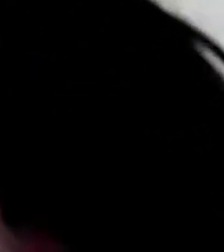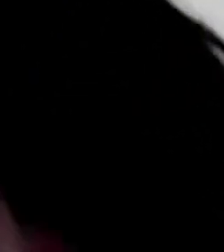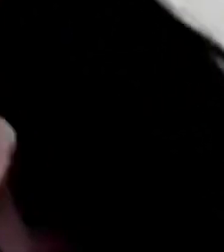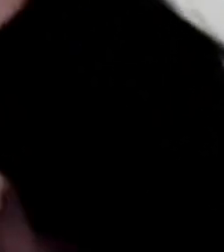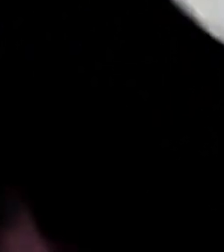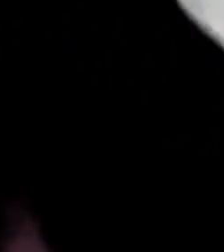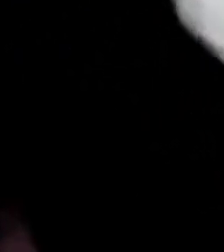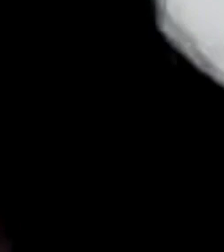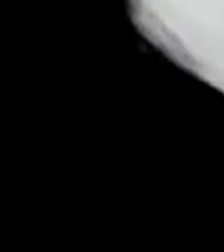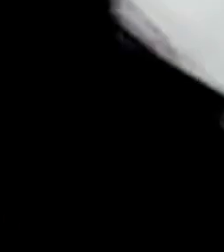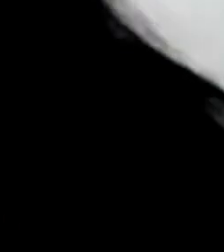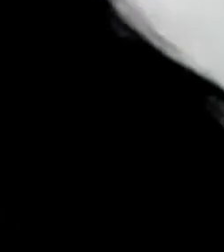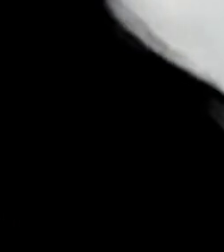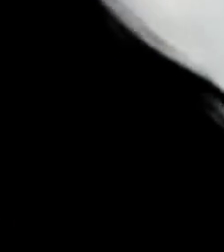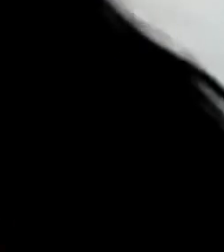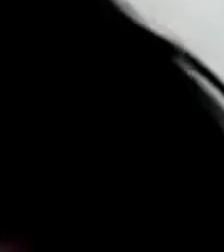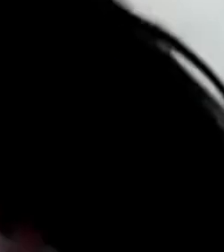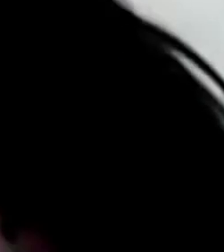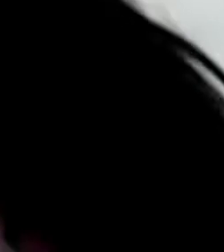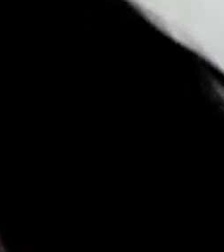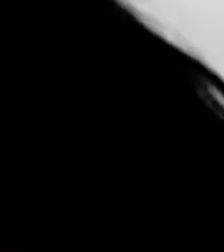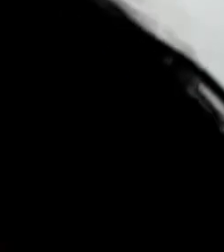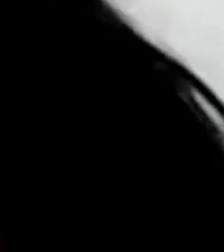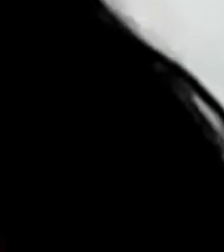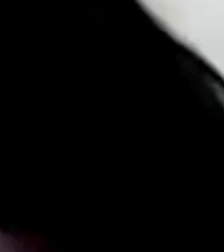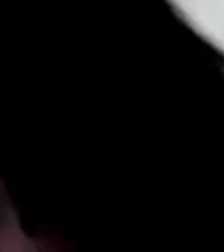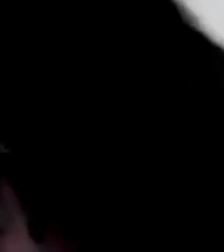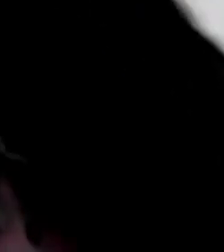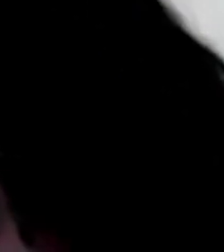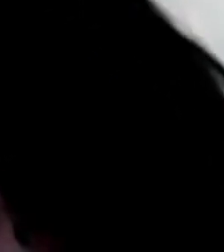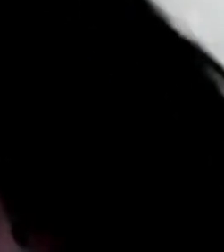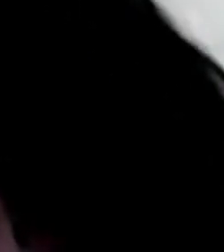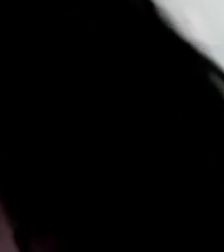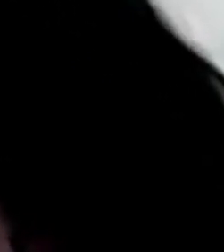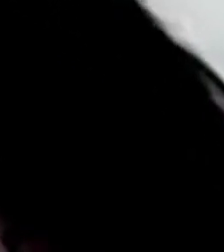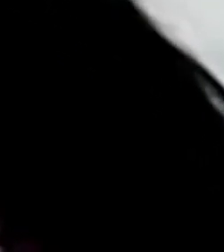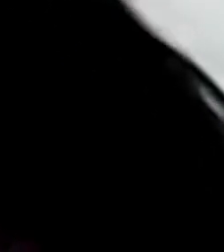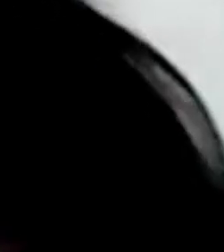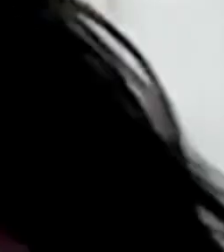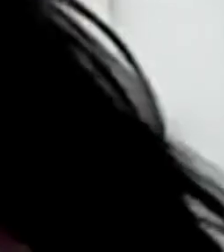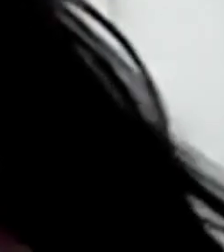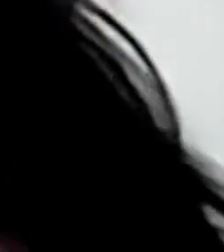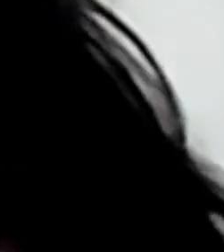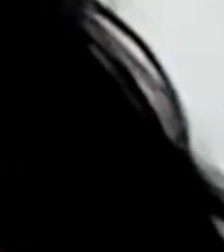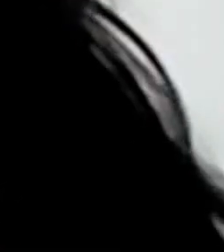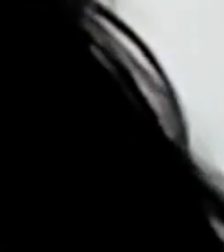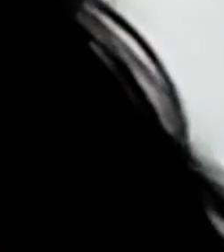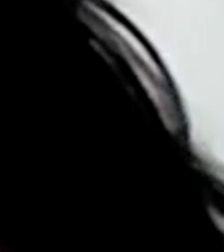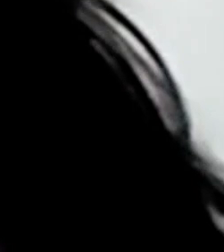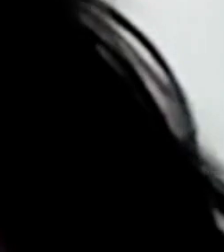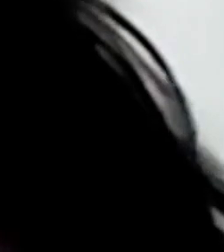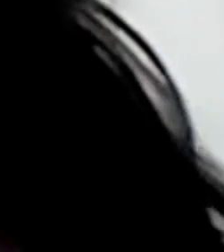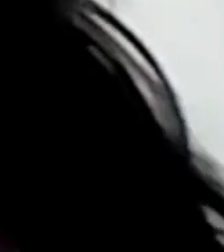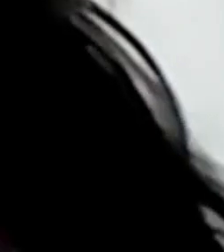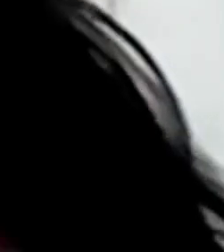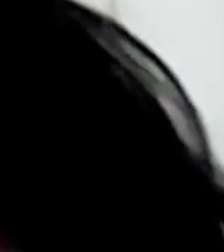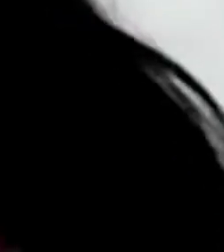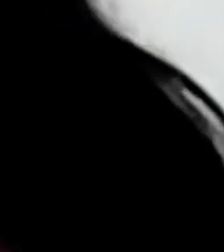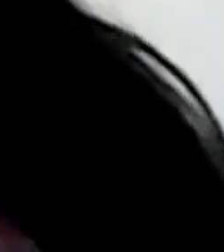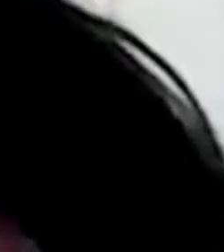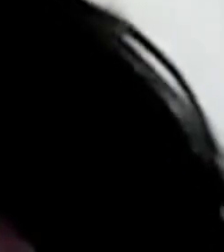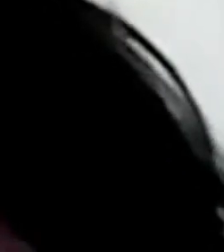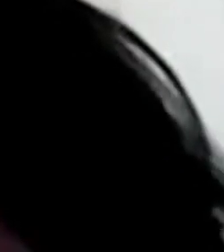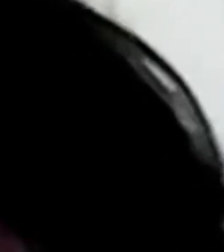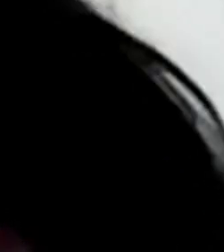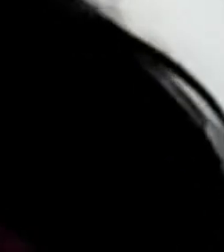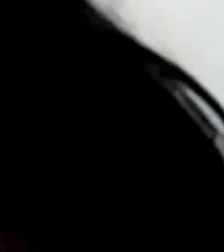quer trabalhar dentro desses critérios, mas ele tem trazido, o projeto de lei, pelo que eu li, né, ele traz um